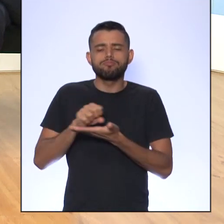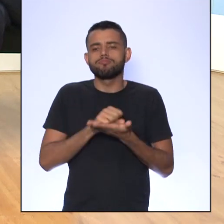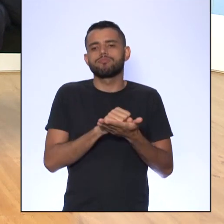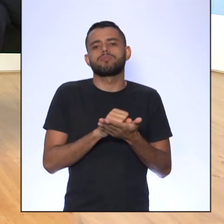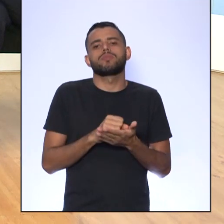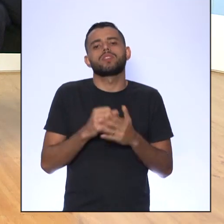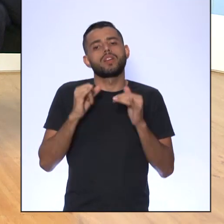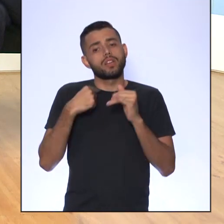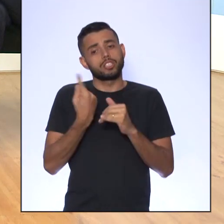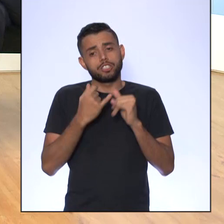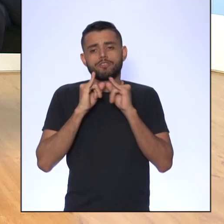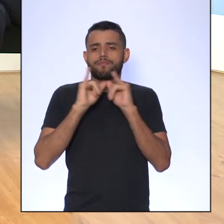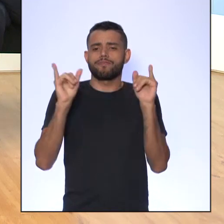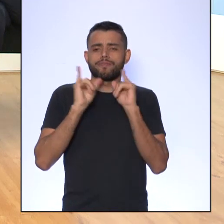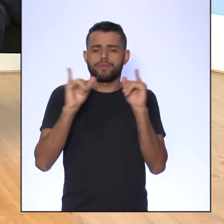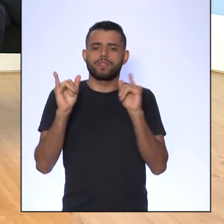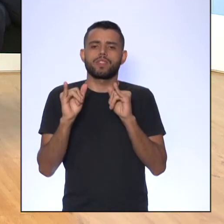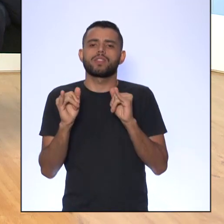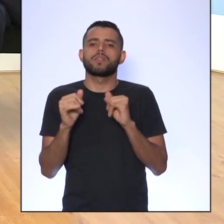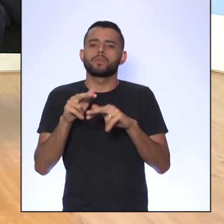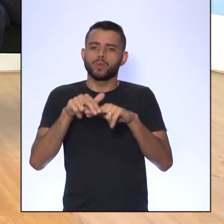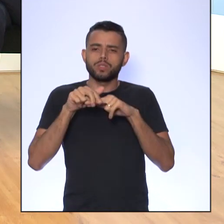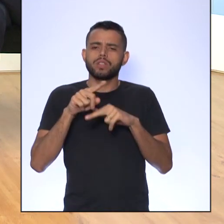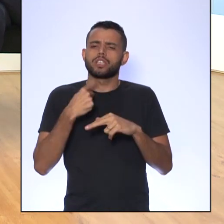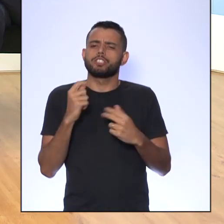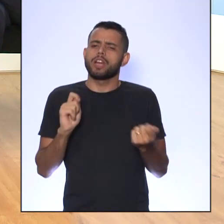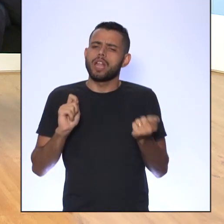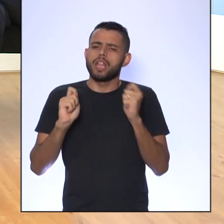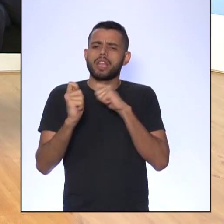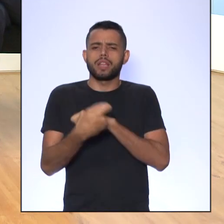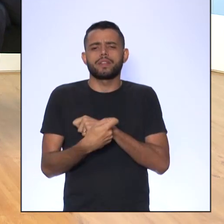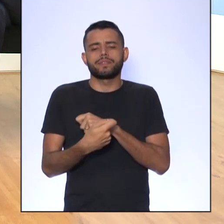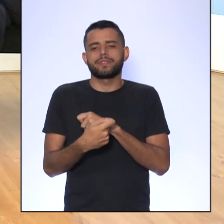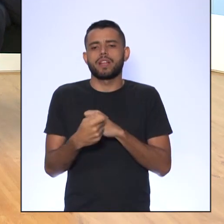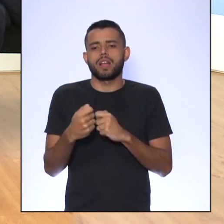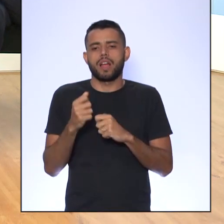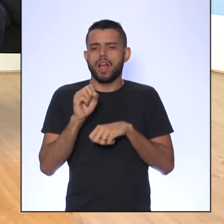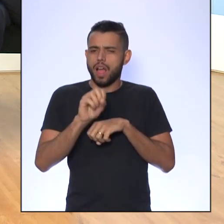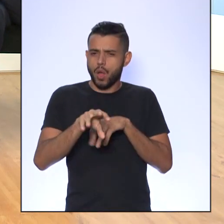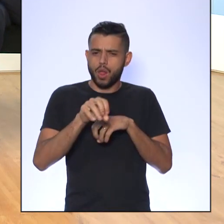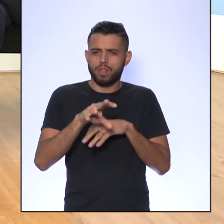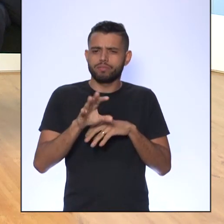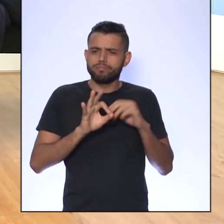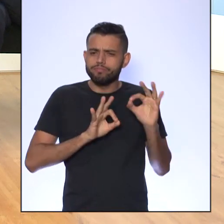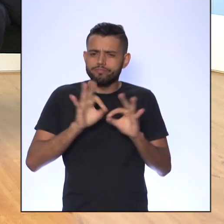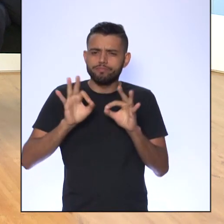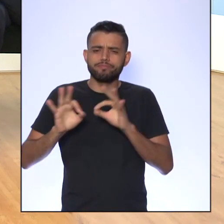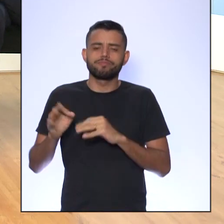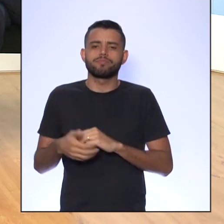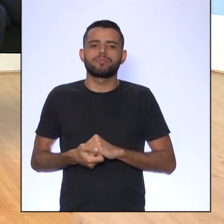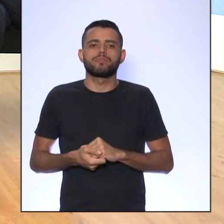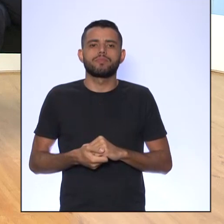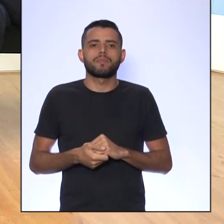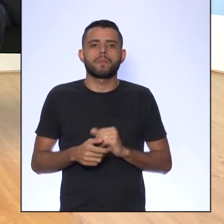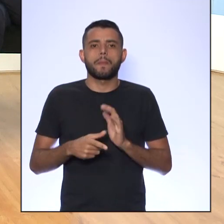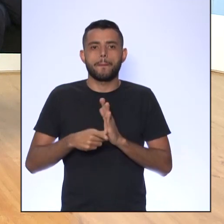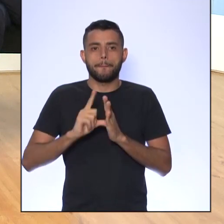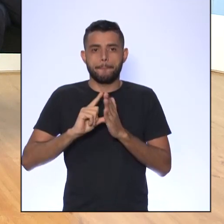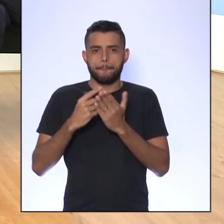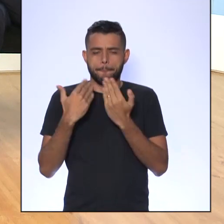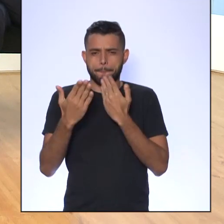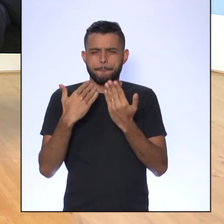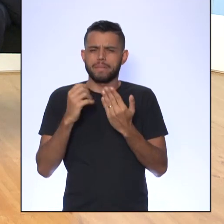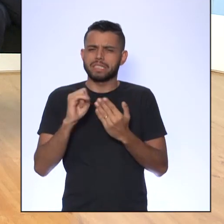e a gente acabou fazendo esta adaptação, essas aulas serão recuperadas. Antes de voltar aqui a bater um papo, e se vocês quiserem